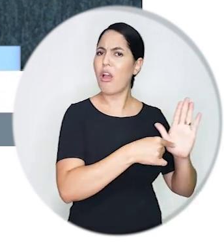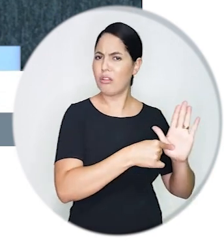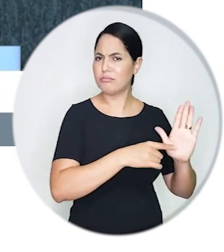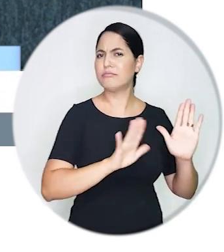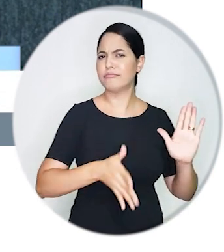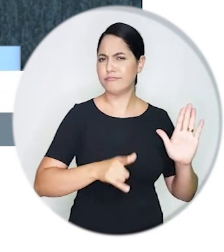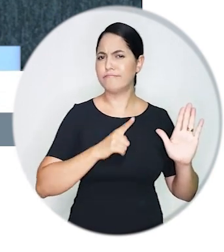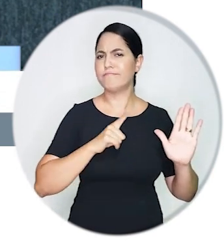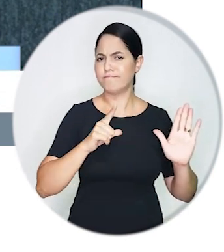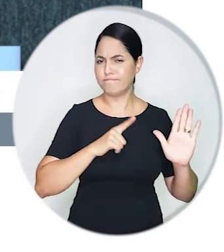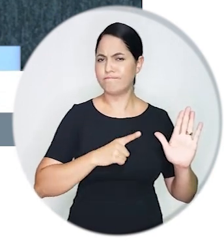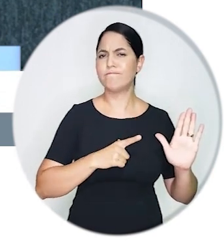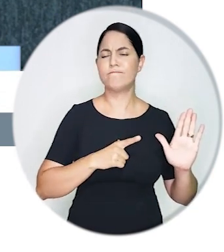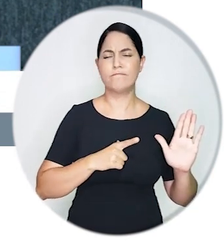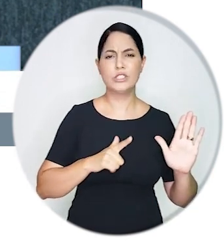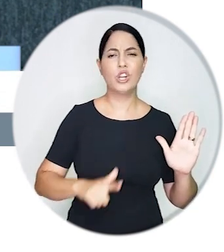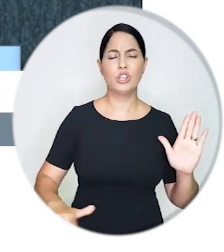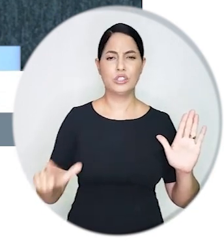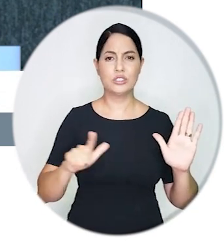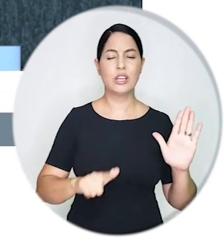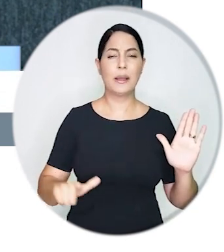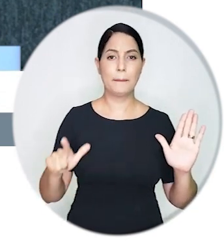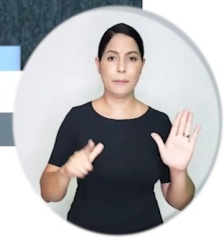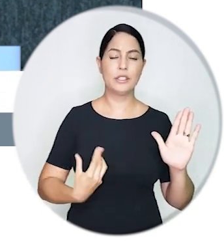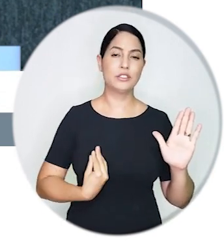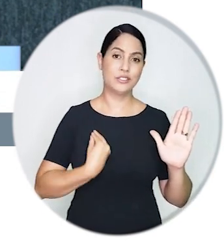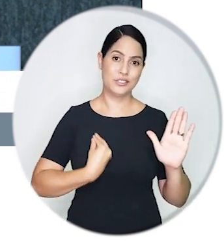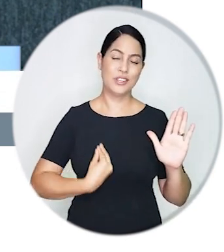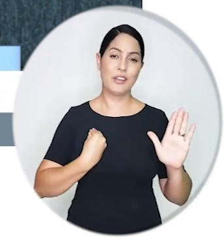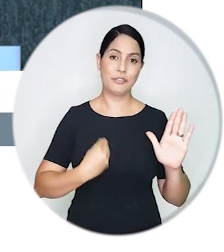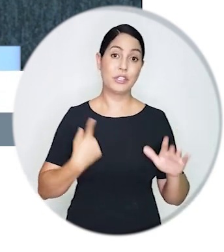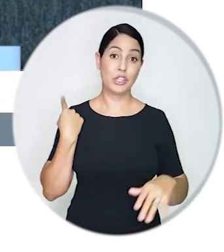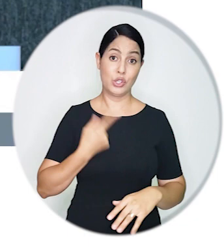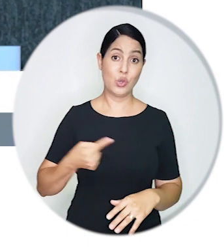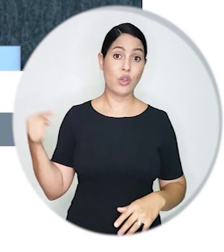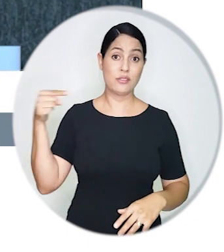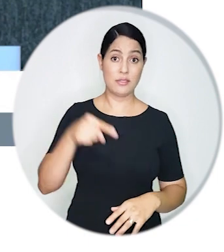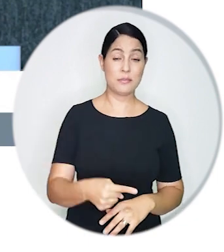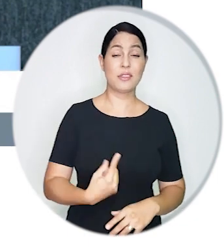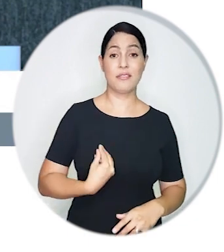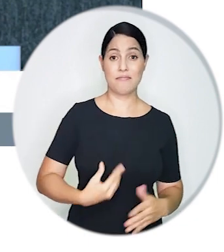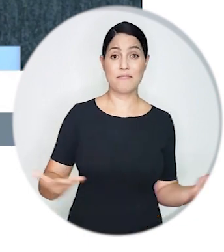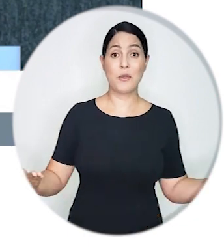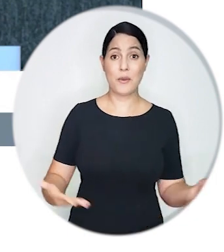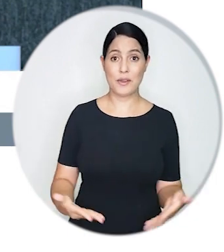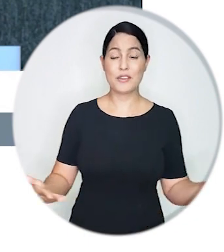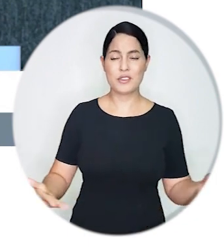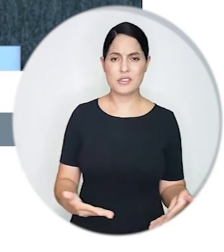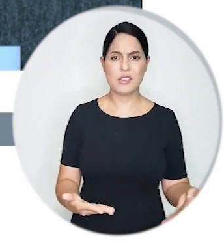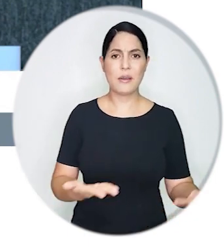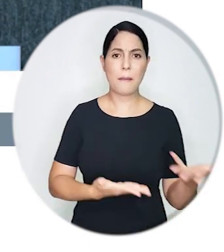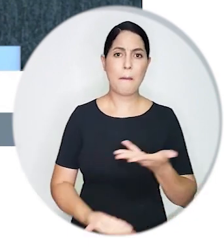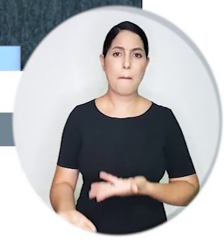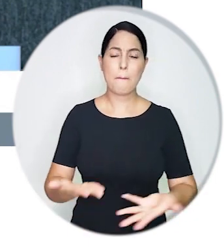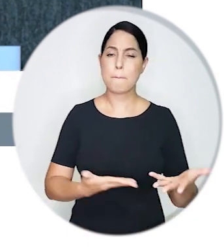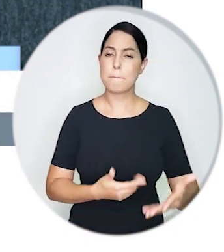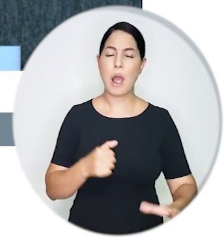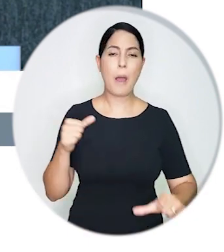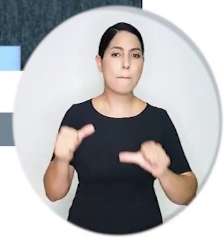a lei e que o destino quis com que nós que estejamos aqui hoje